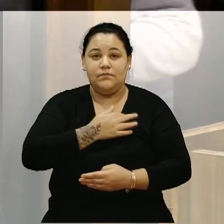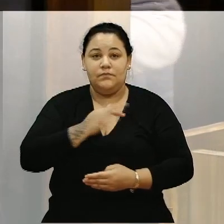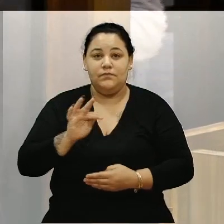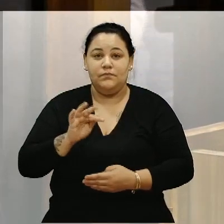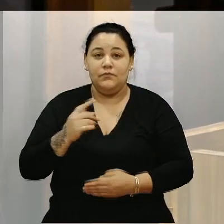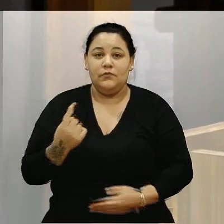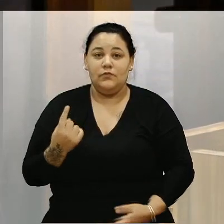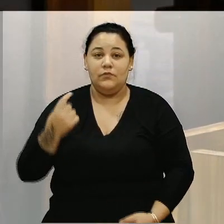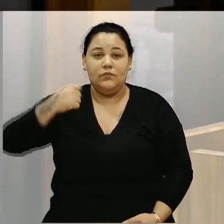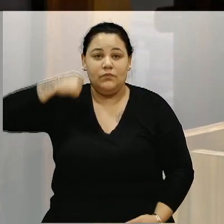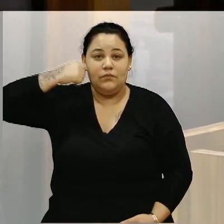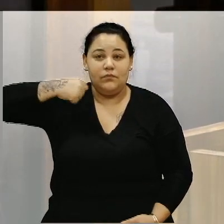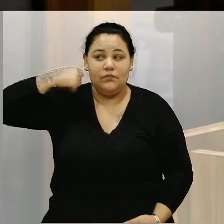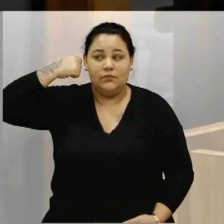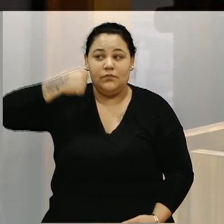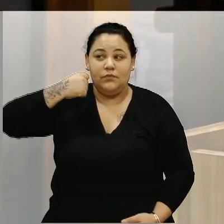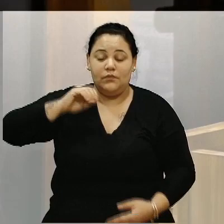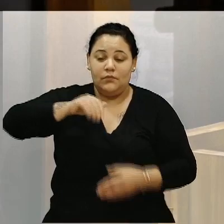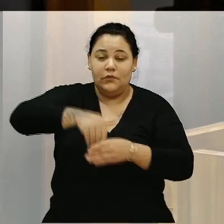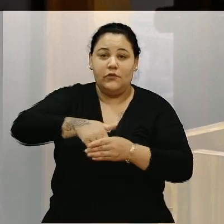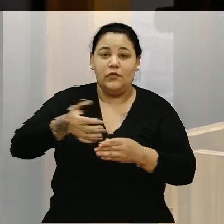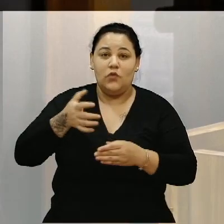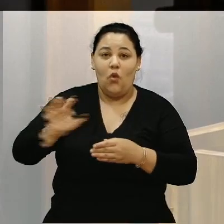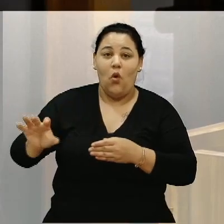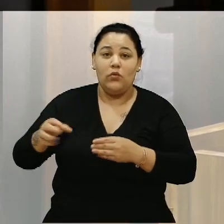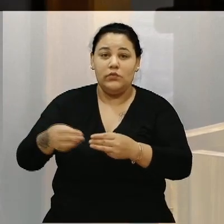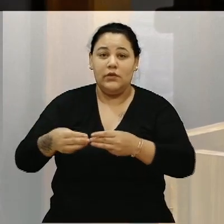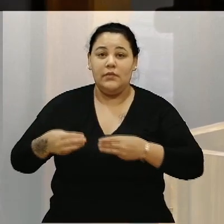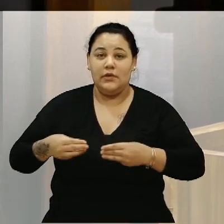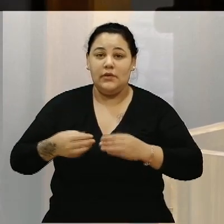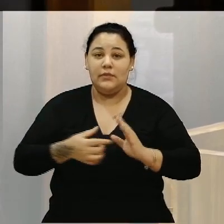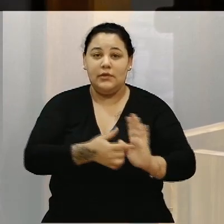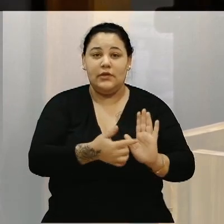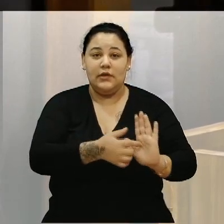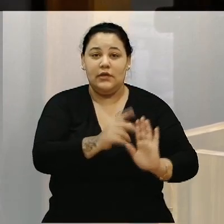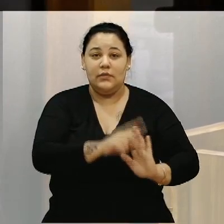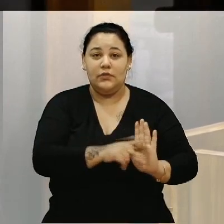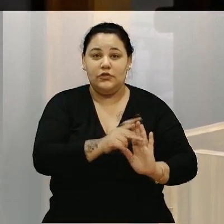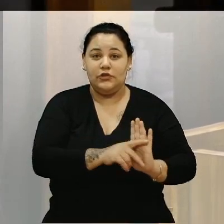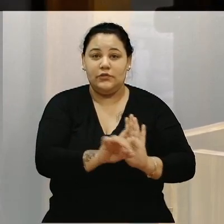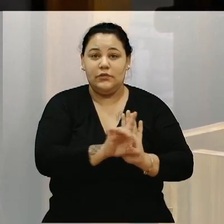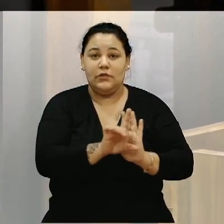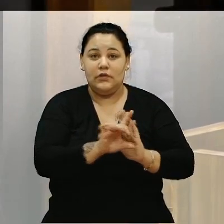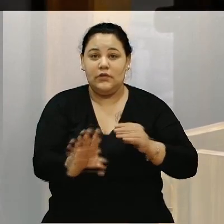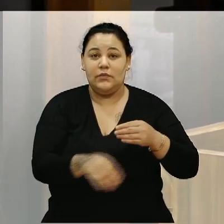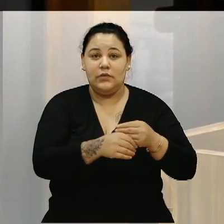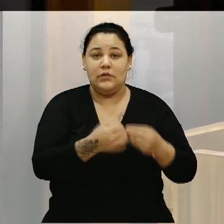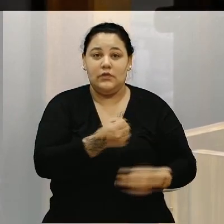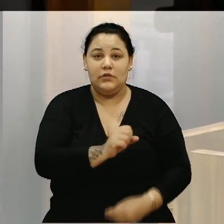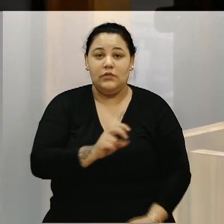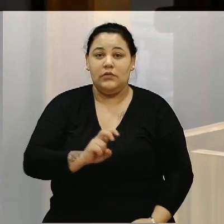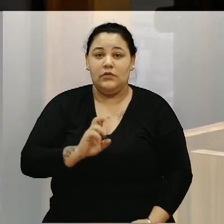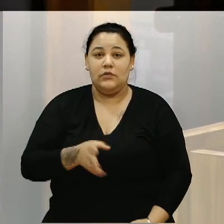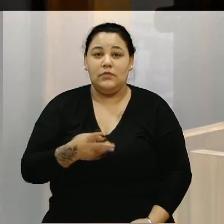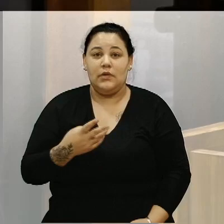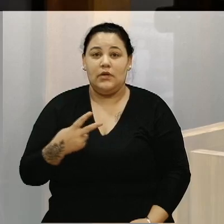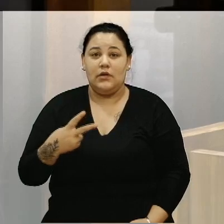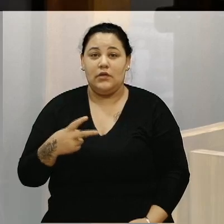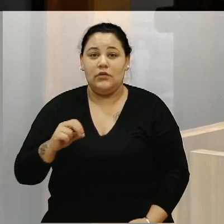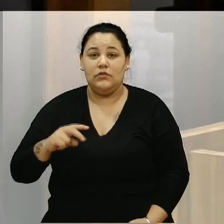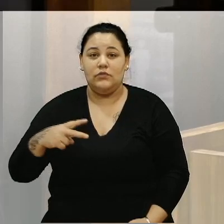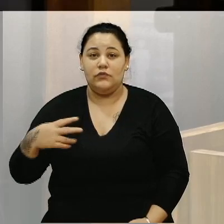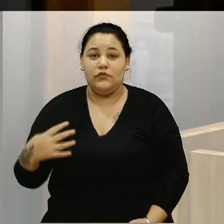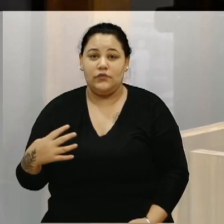Grande do Sul, que votaram contra as emendas apresentadas ao projeto de lei complementar 85 de 2024,